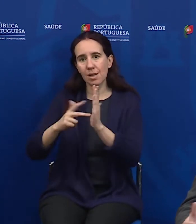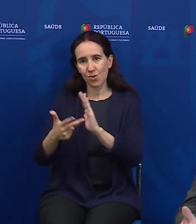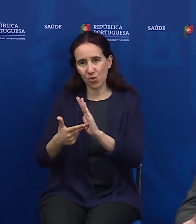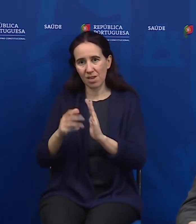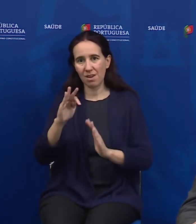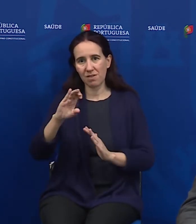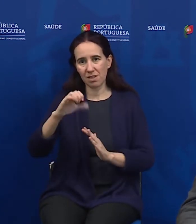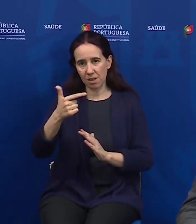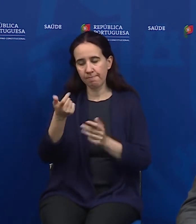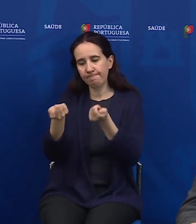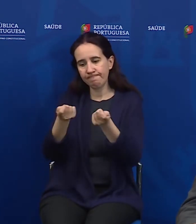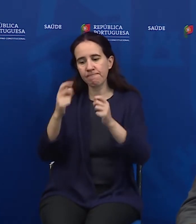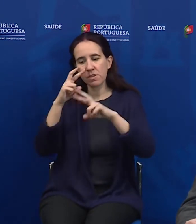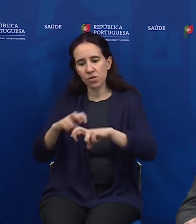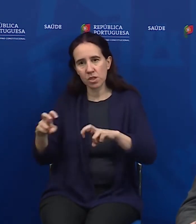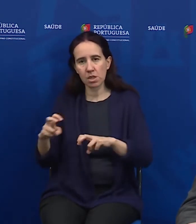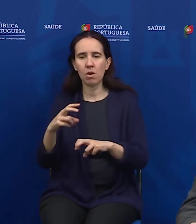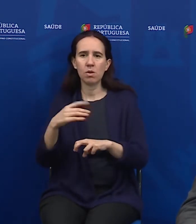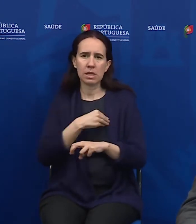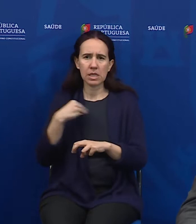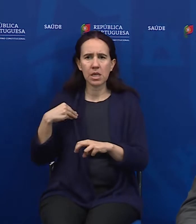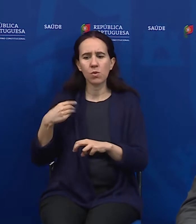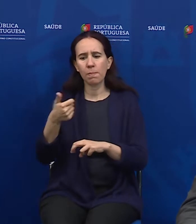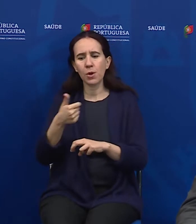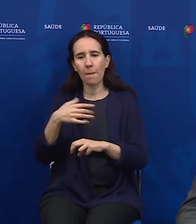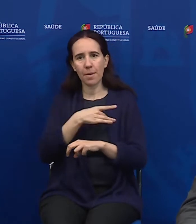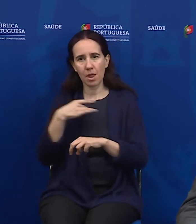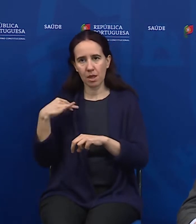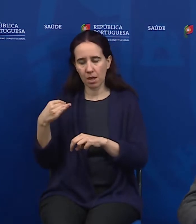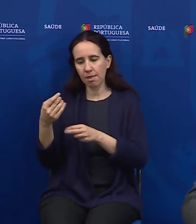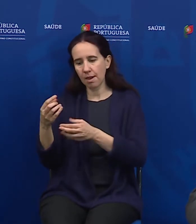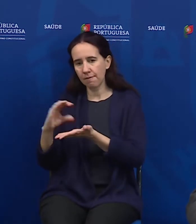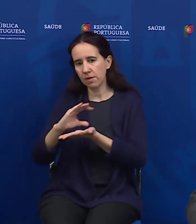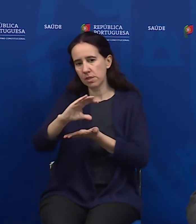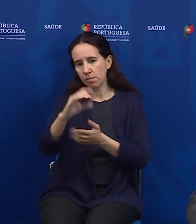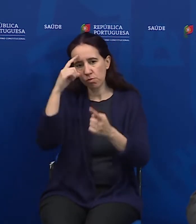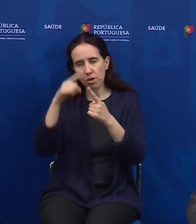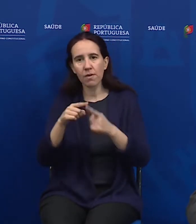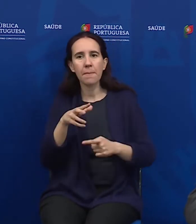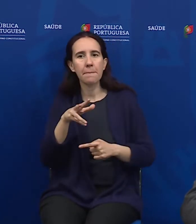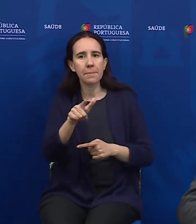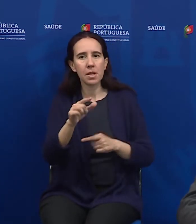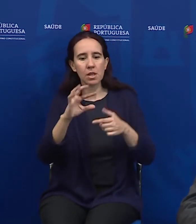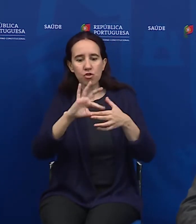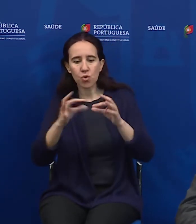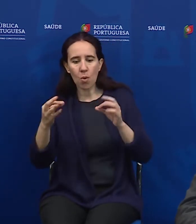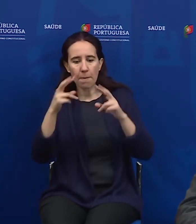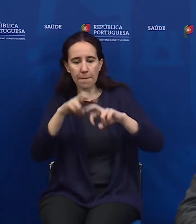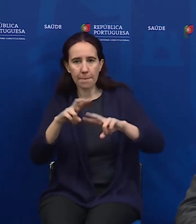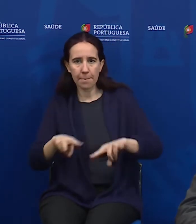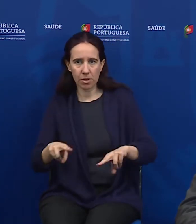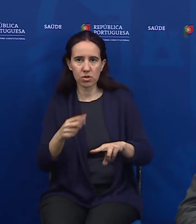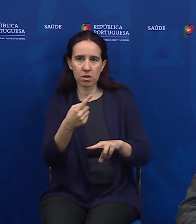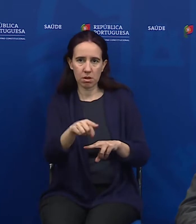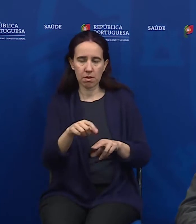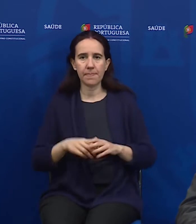Tecnologia, Agência de Investigação Clínica e Biomédica, para sequenciar 1.000 genomas. No fundo,